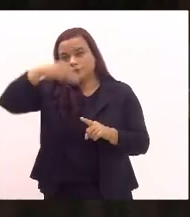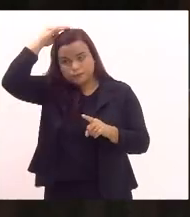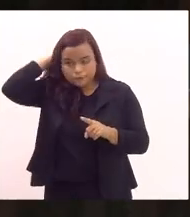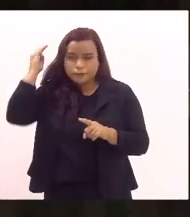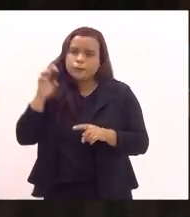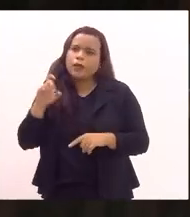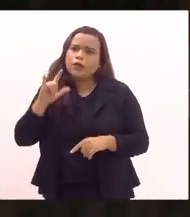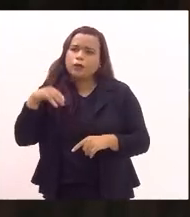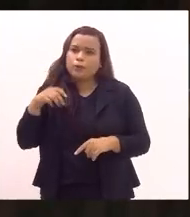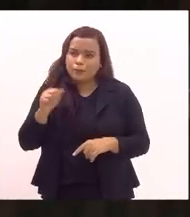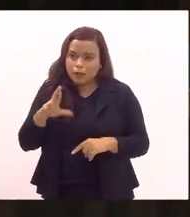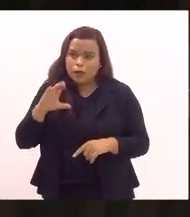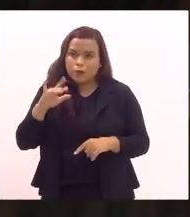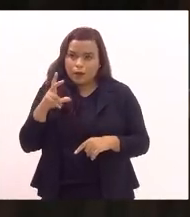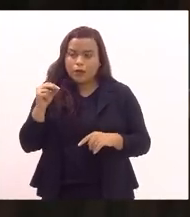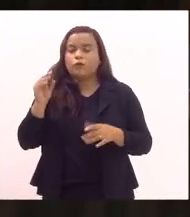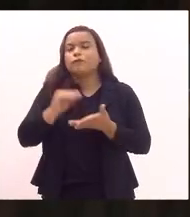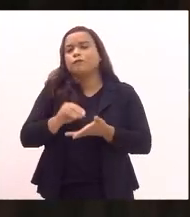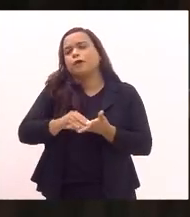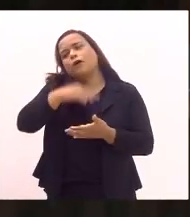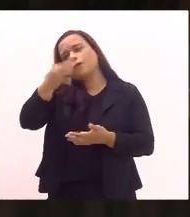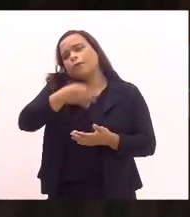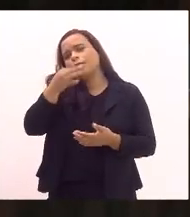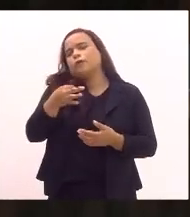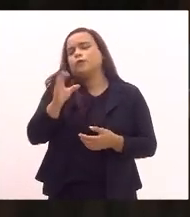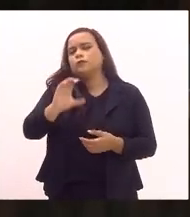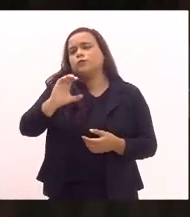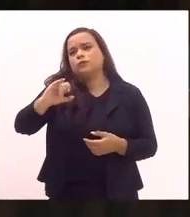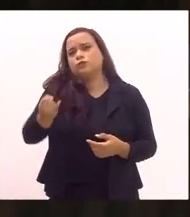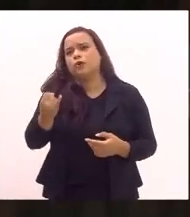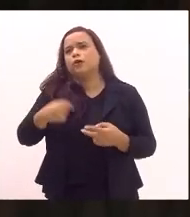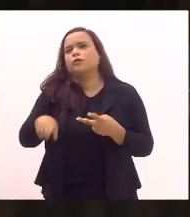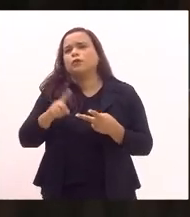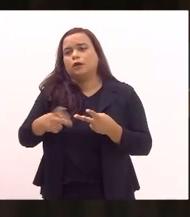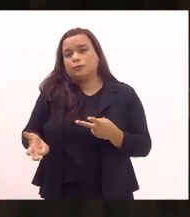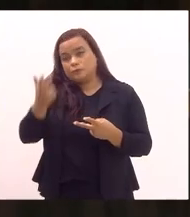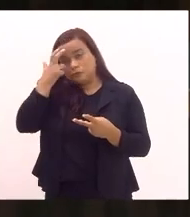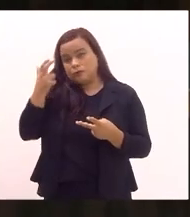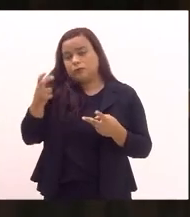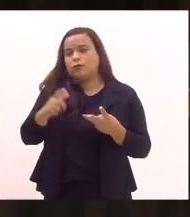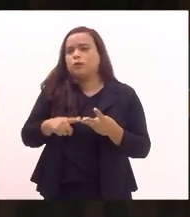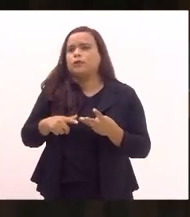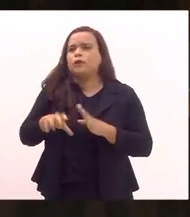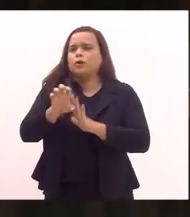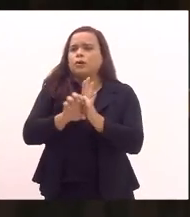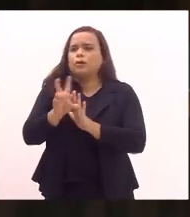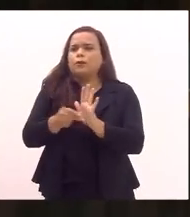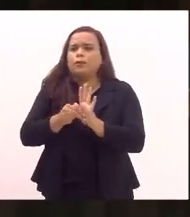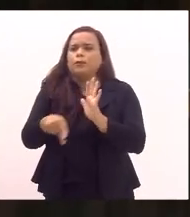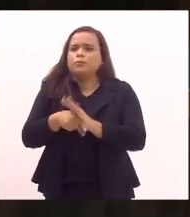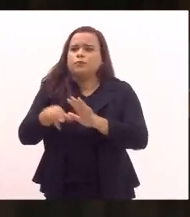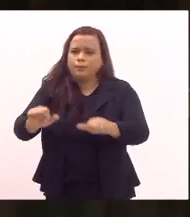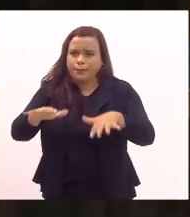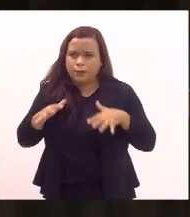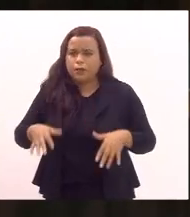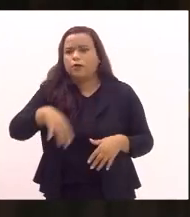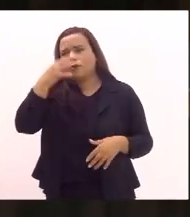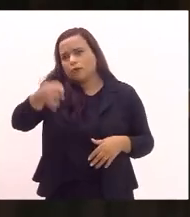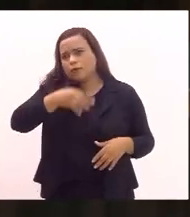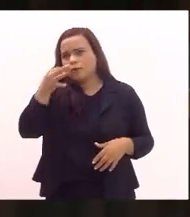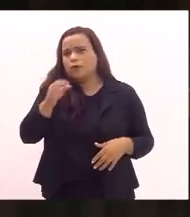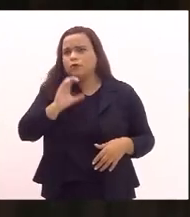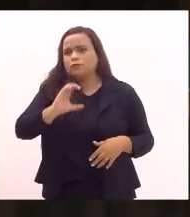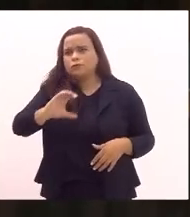ele é uma Coelho pendente de pareceres das comissões de constituição e justiça e de Cultura as emendas de plenário para emitir parecer